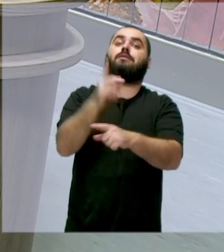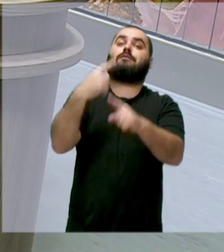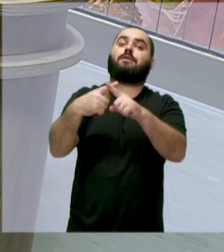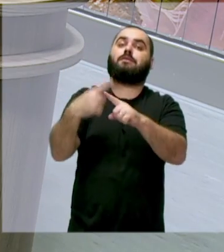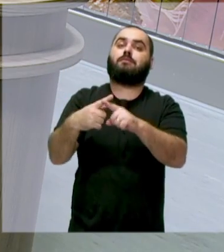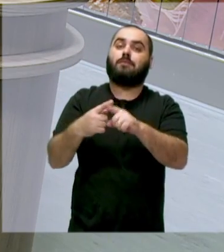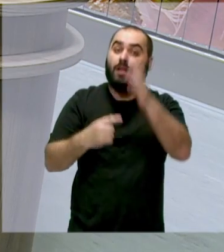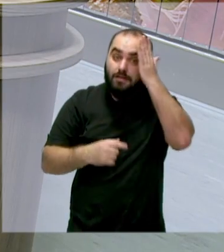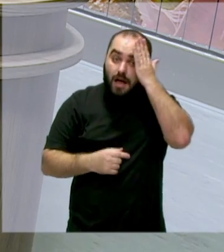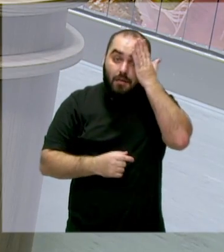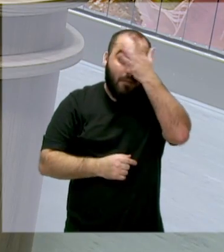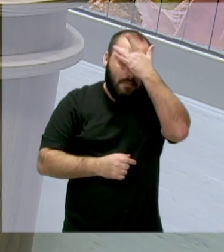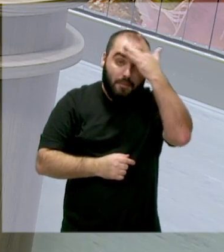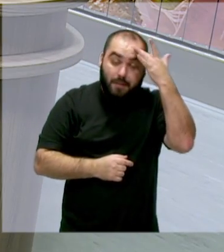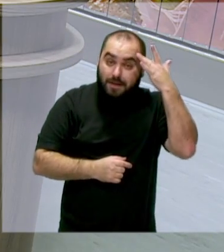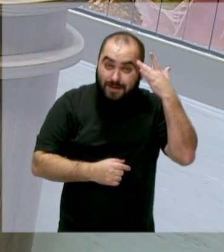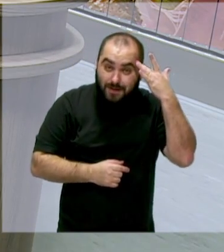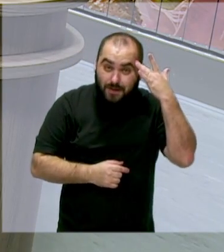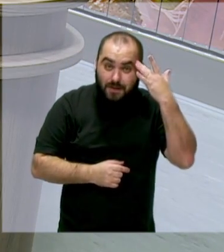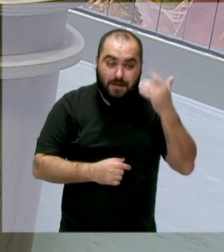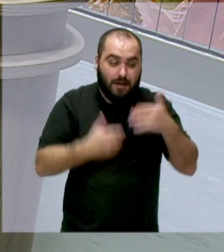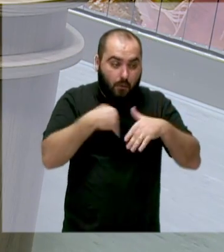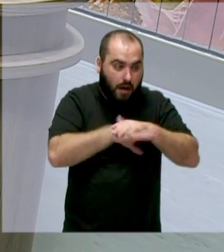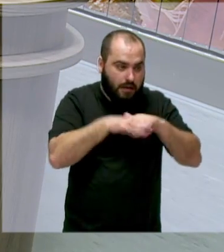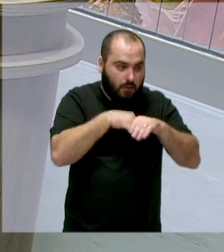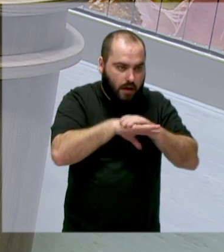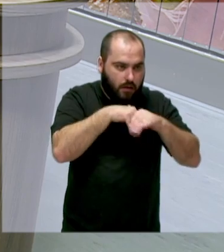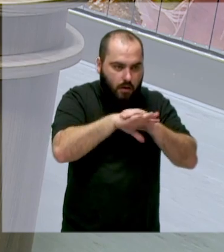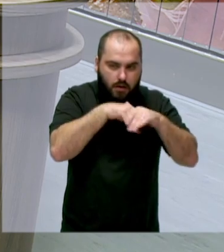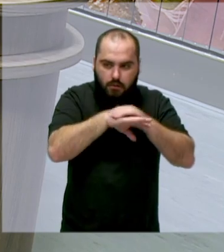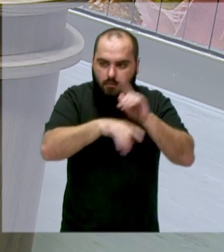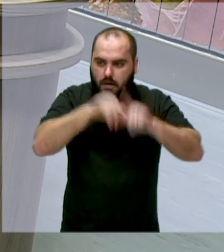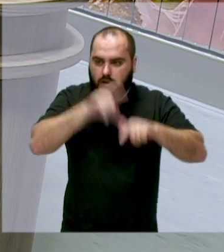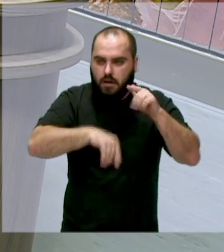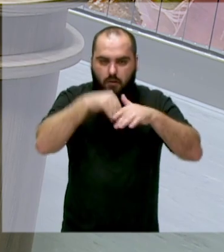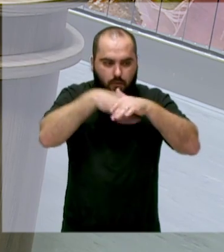que essas pessoas sofrem de uma situação de doença, que acumulam material no